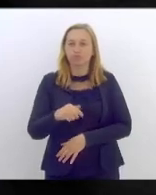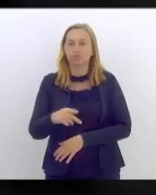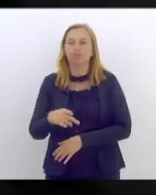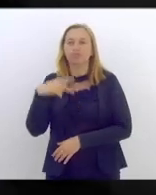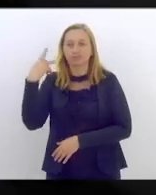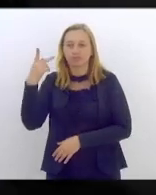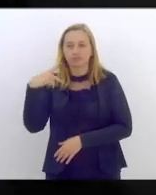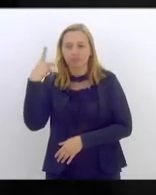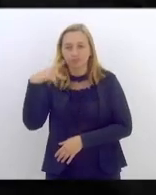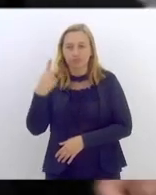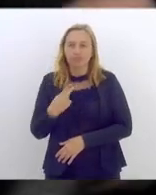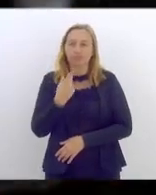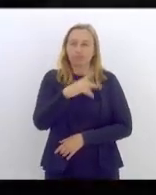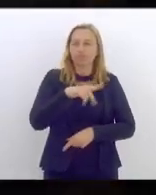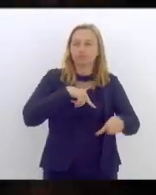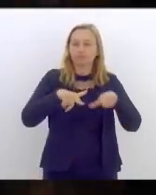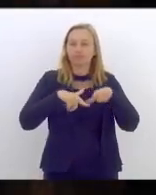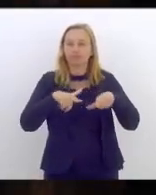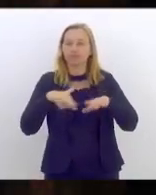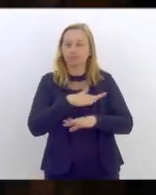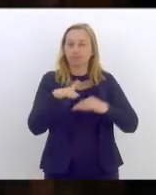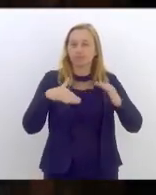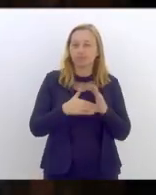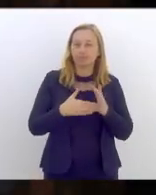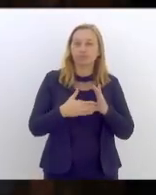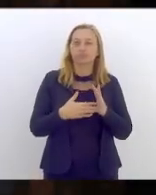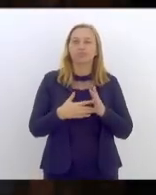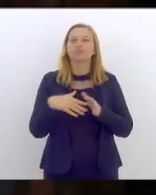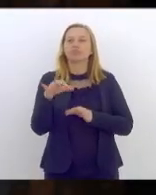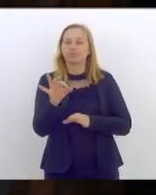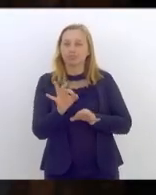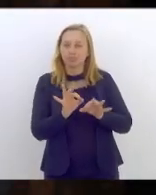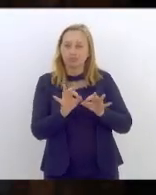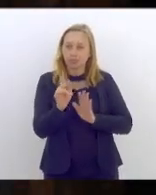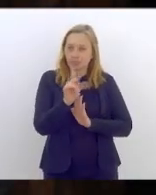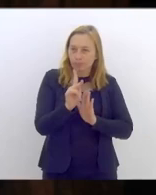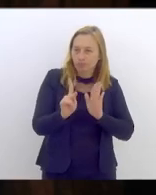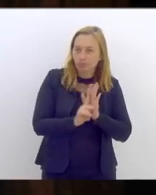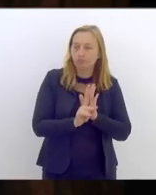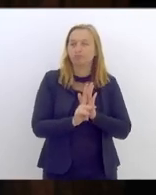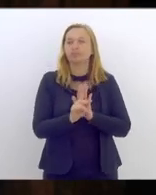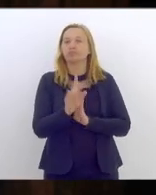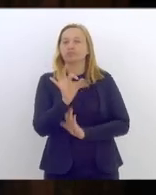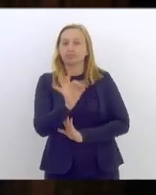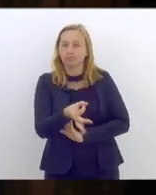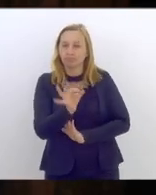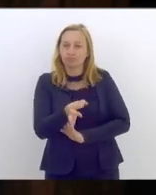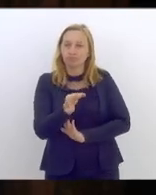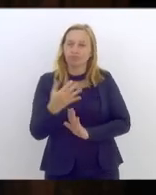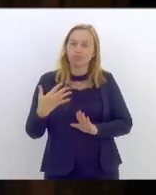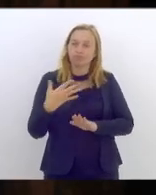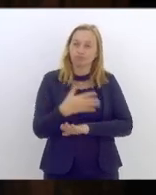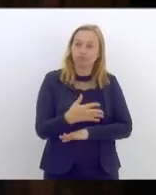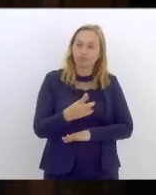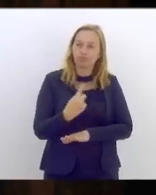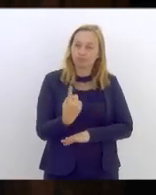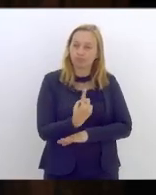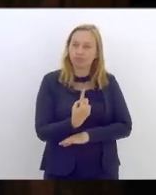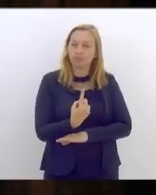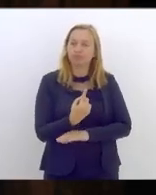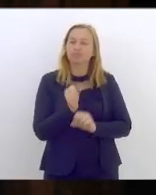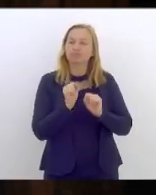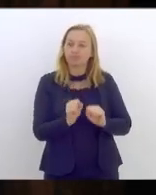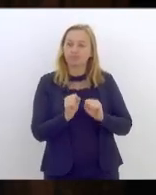na sua gestão em todos os projetos que de certa forma nos atingiu ou de certa forma